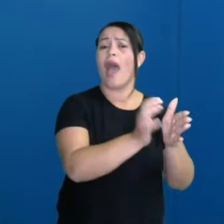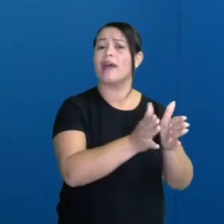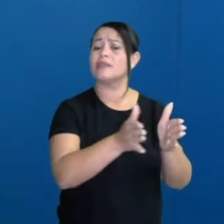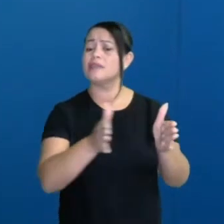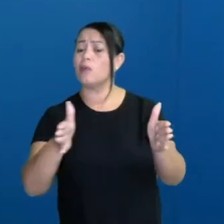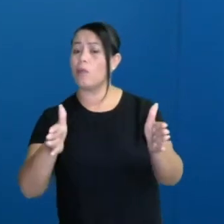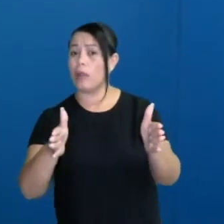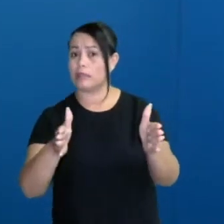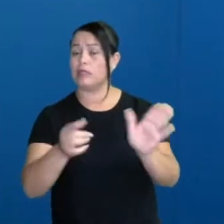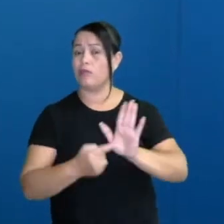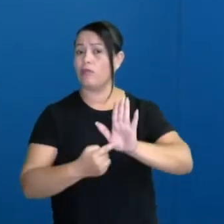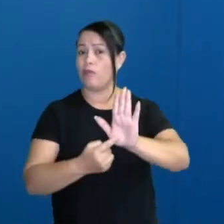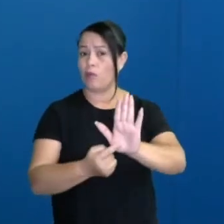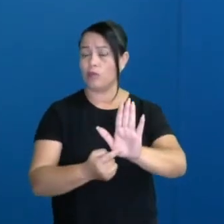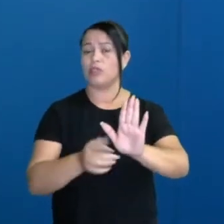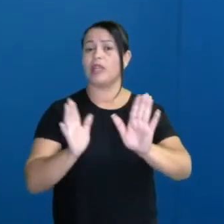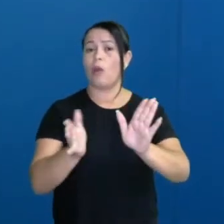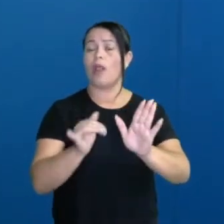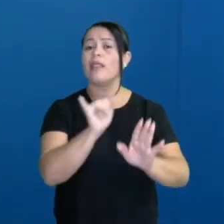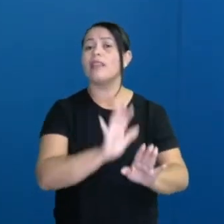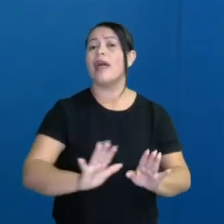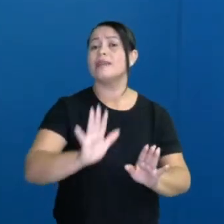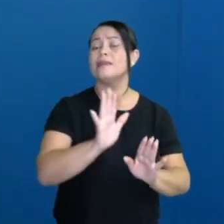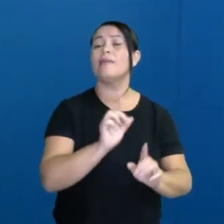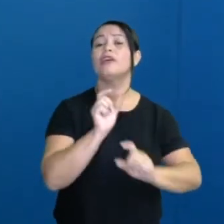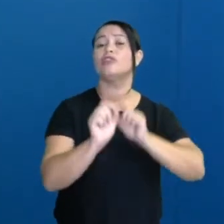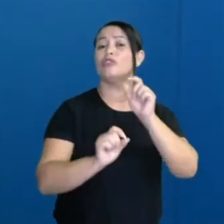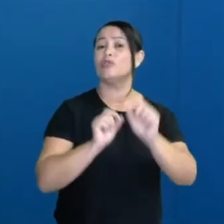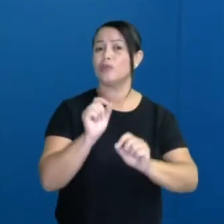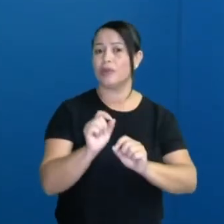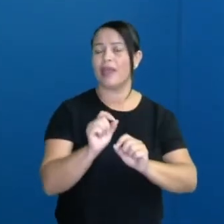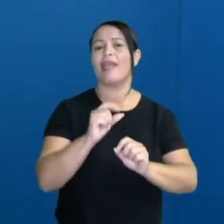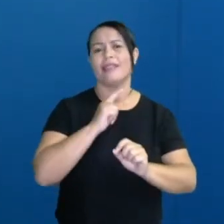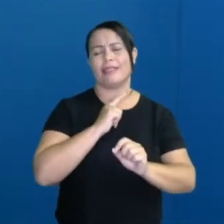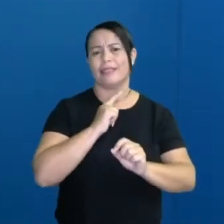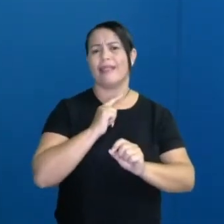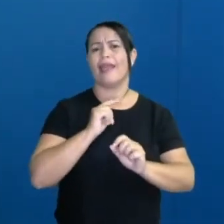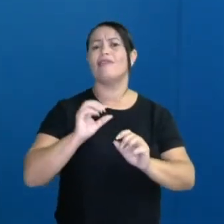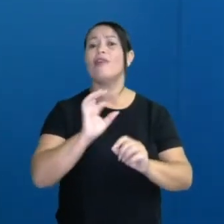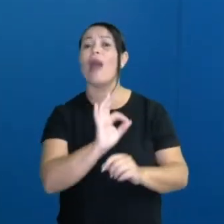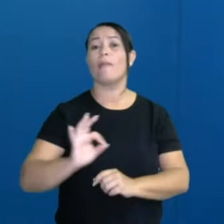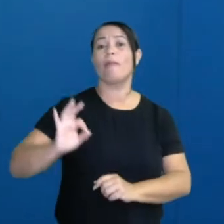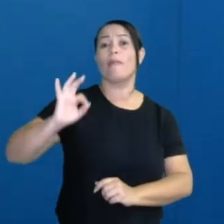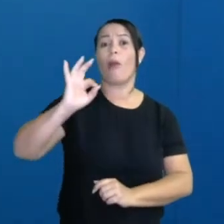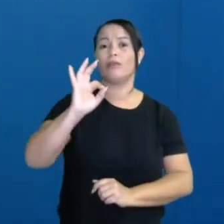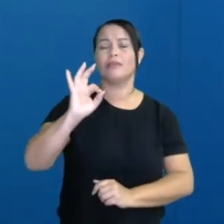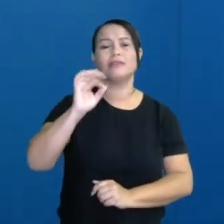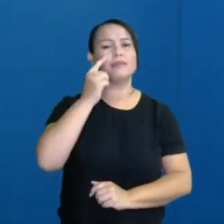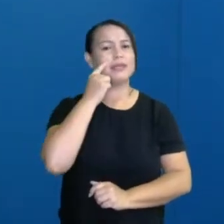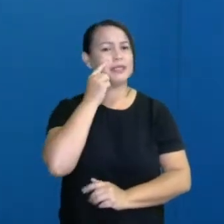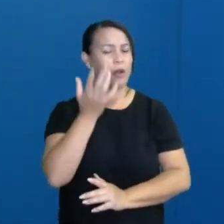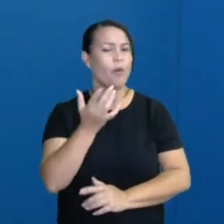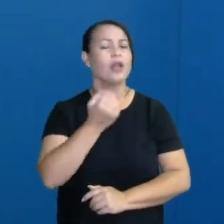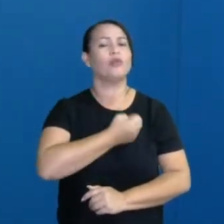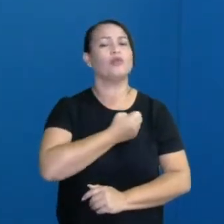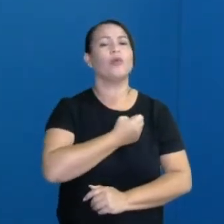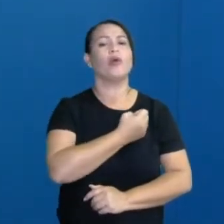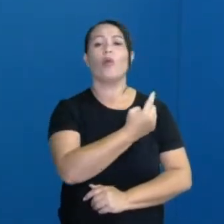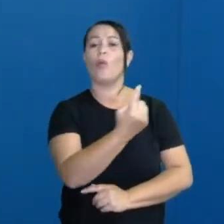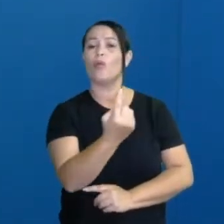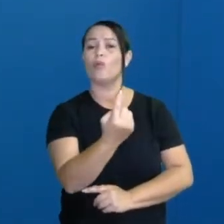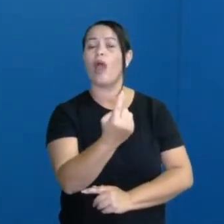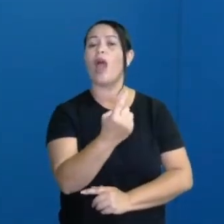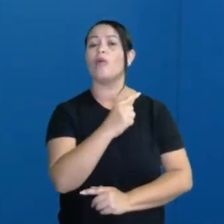sequência que foi dada nessas minhas figuras, eu usei o quê? A potência. Vê só. Na minha figura 1, eu tenho o